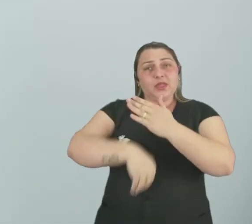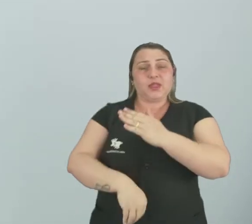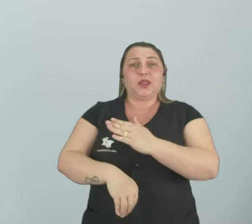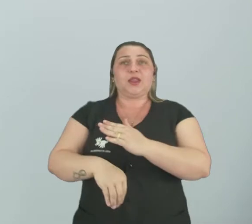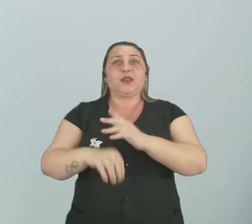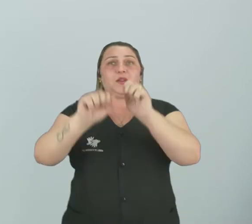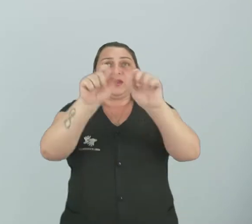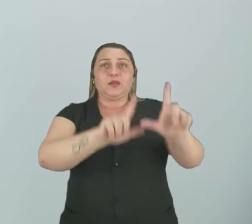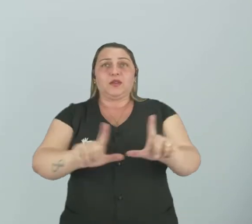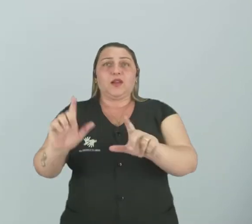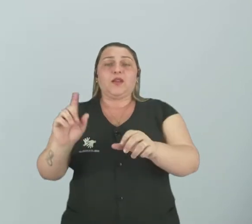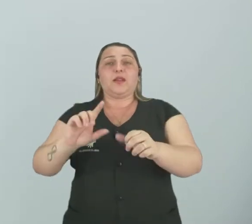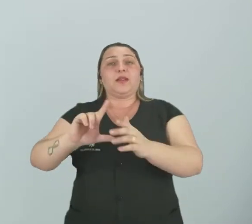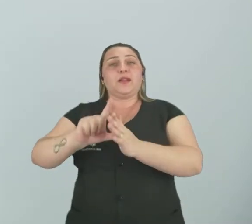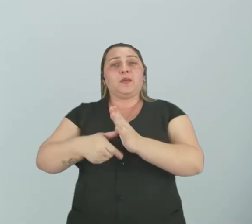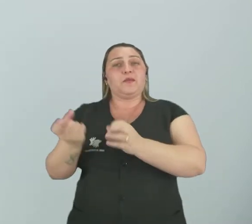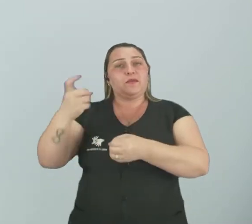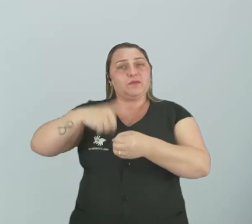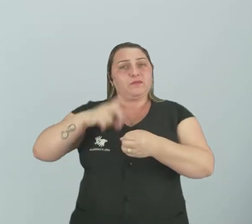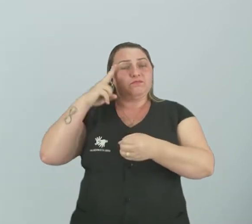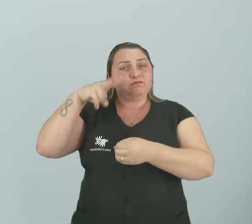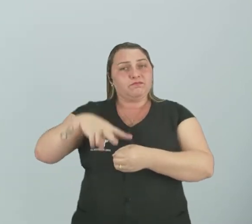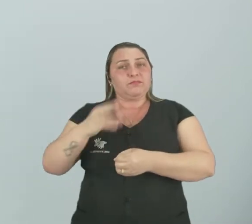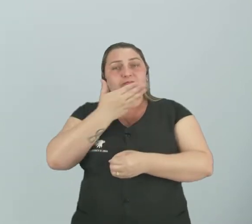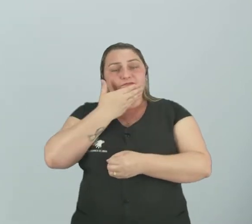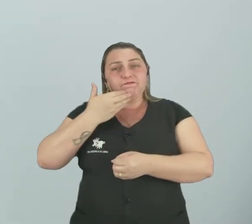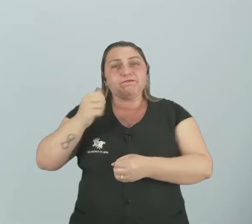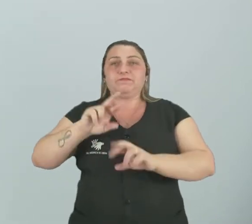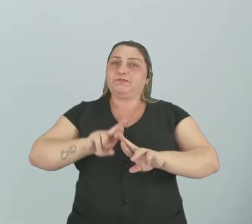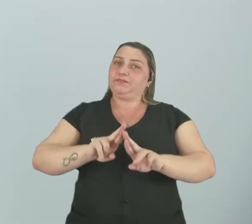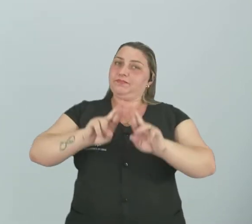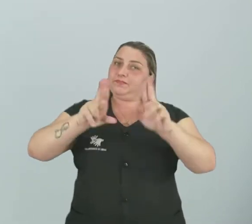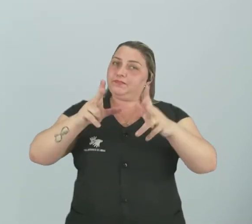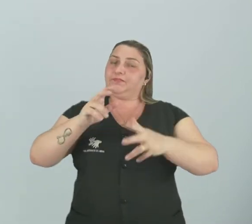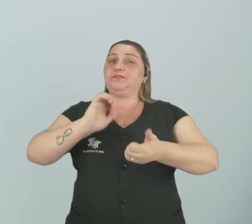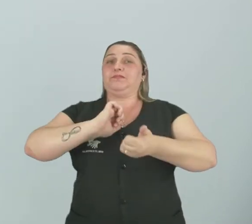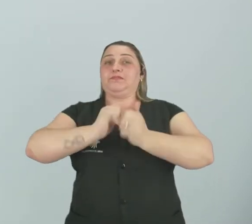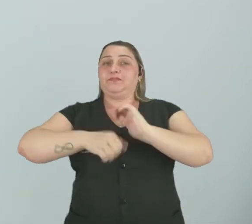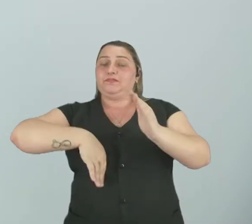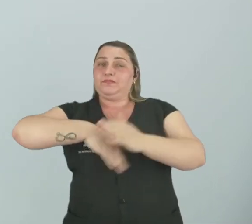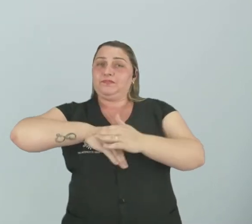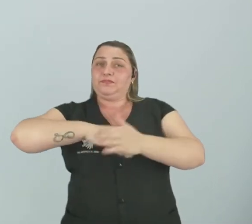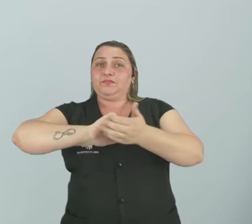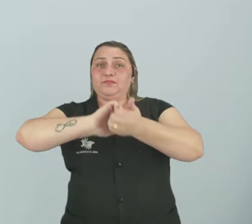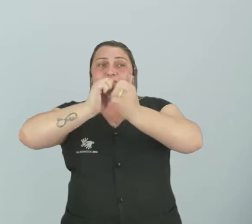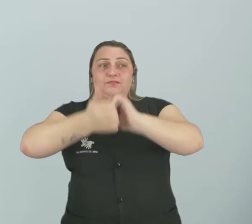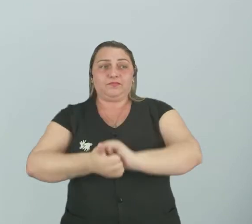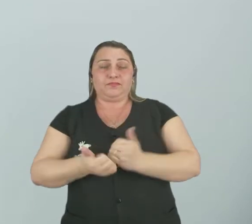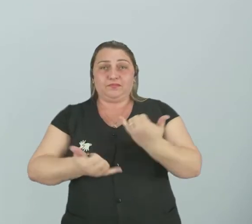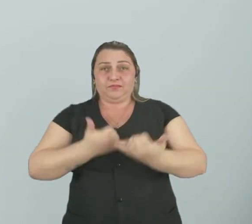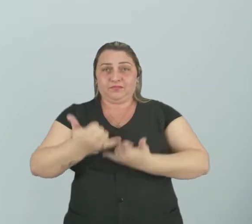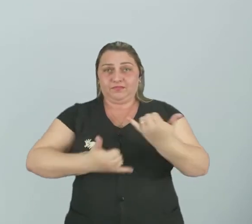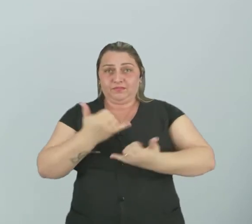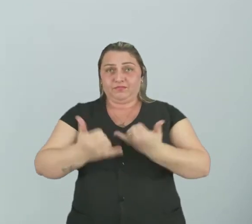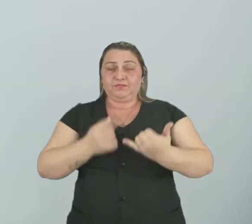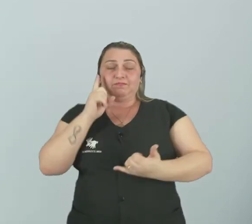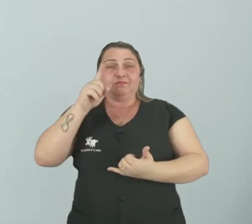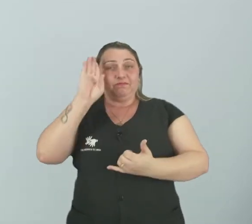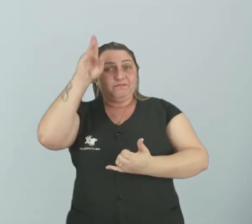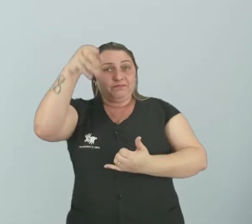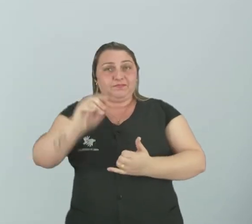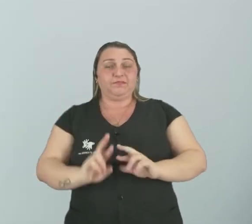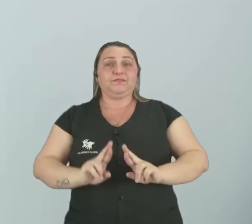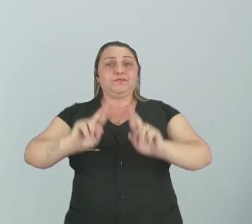desse slide, depois vocês retornam para dar uma olhada melhor, a diferença entre jogo e esporte, mas a gente pode levantar uma